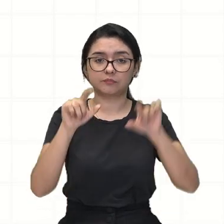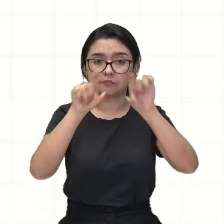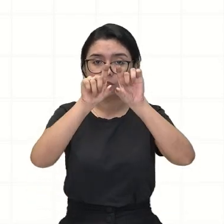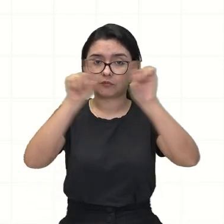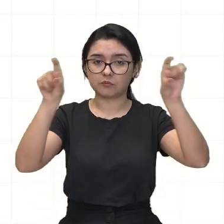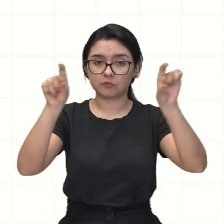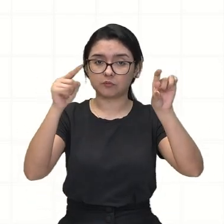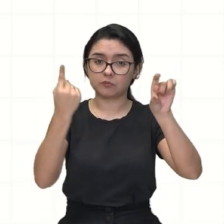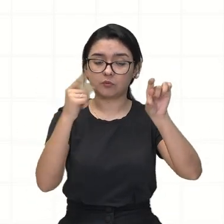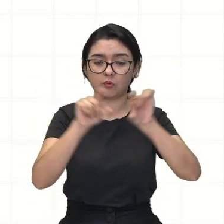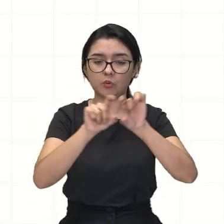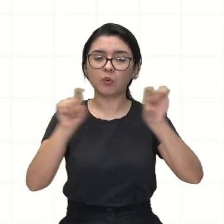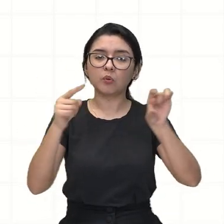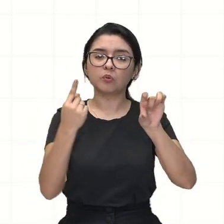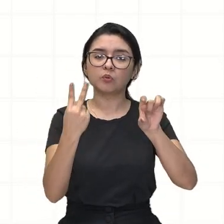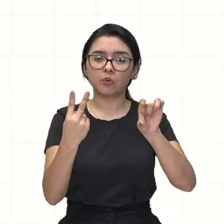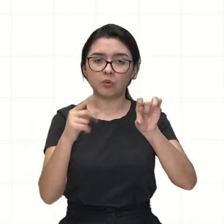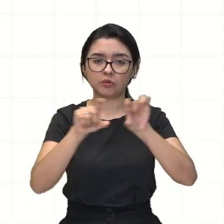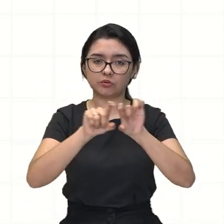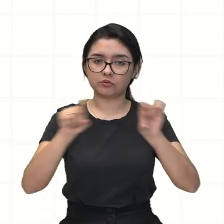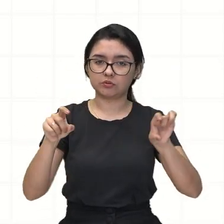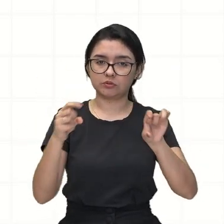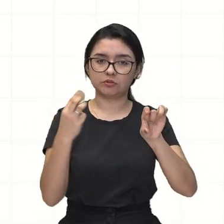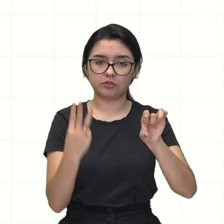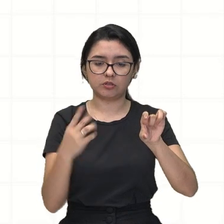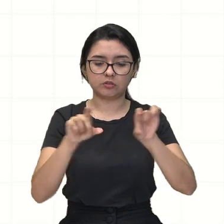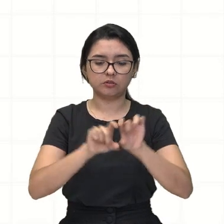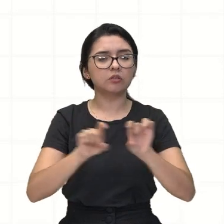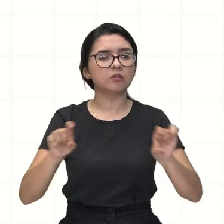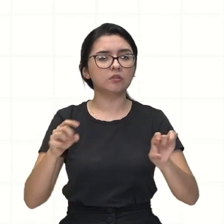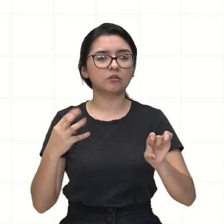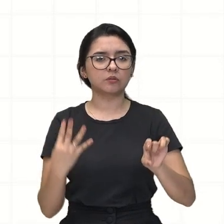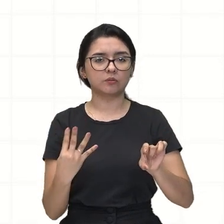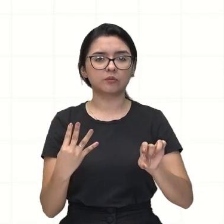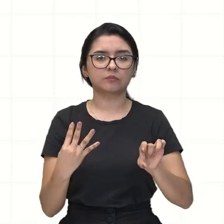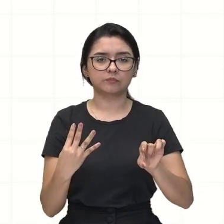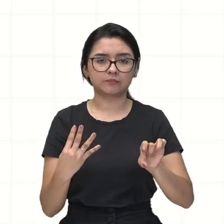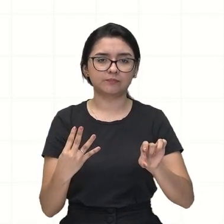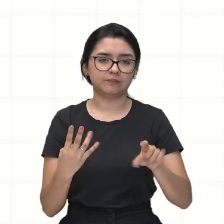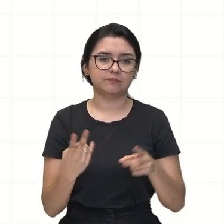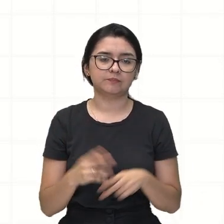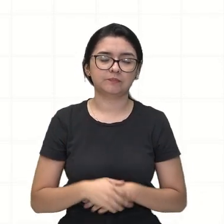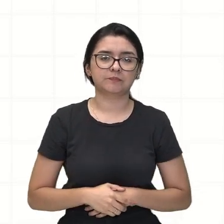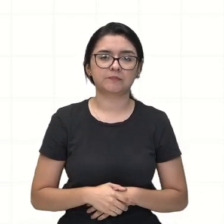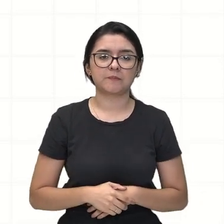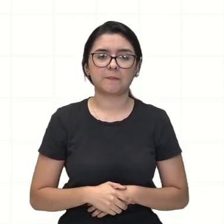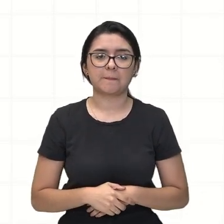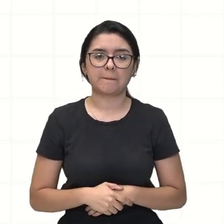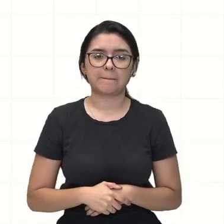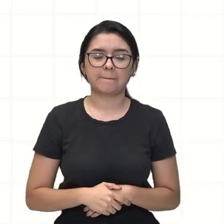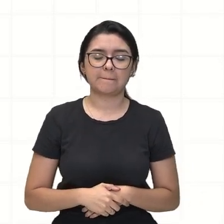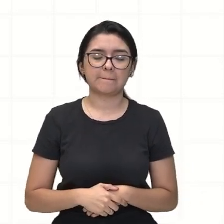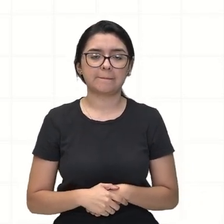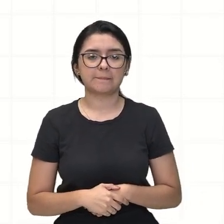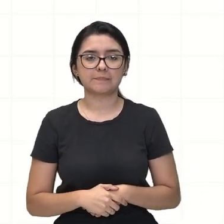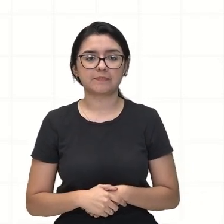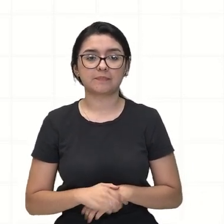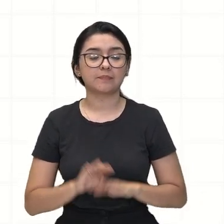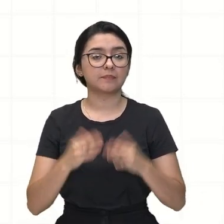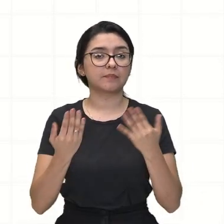4 partes, tudo bem? Aqui, ó, 1 parte, 2 partes, 3 partes, 4 partes. Tá legal?